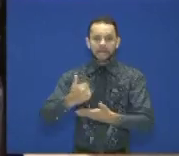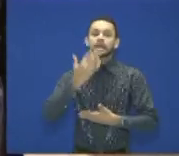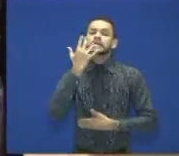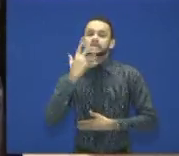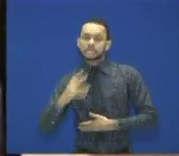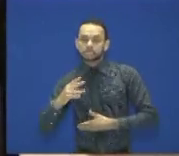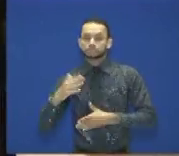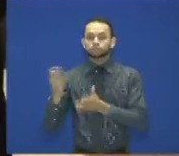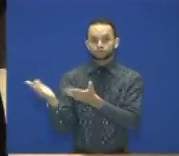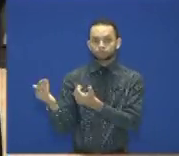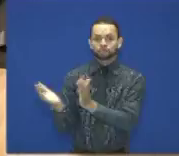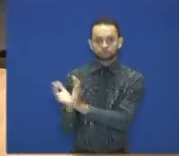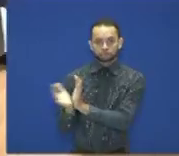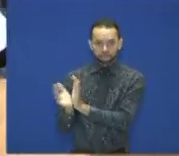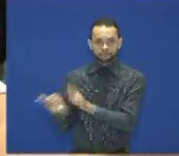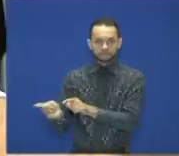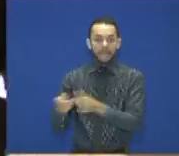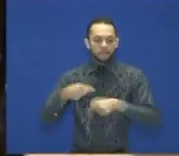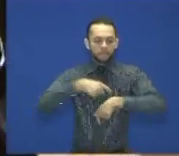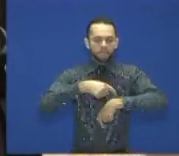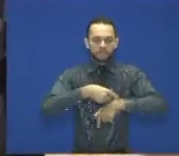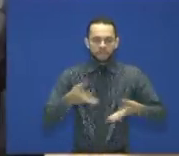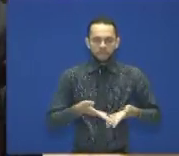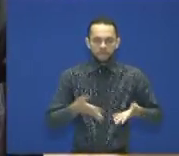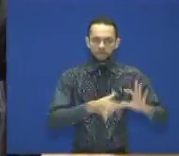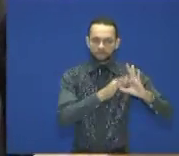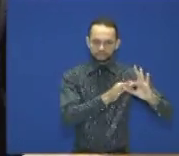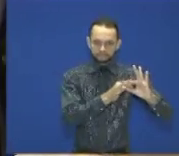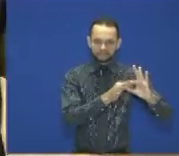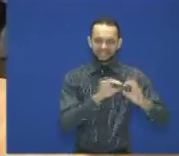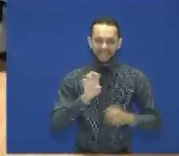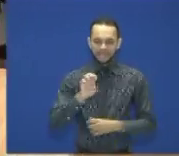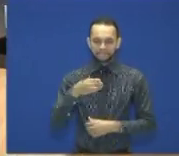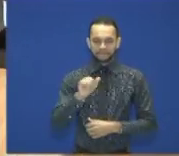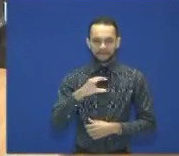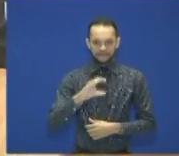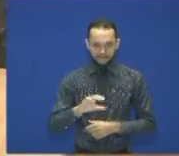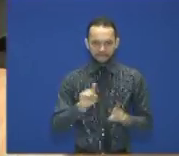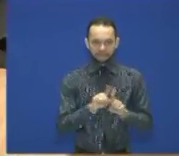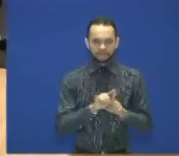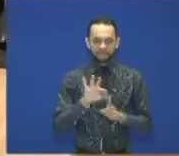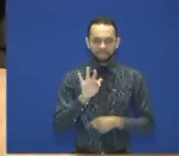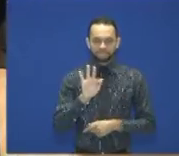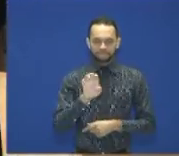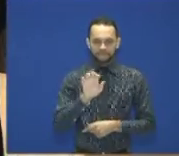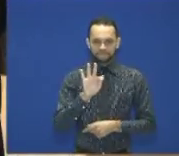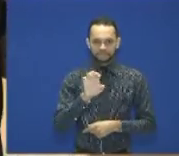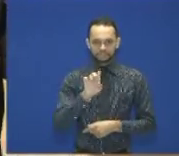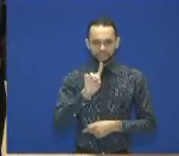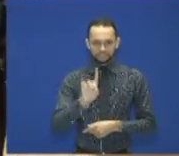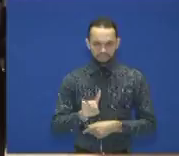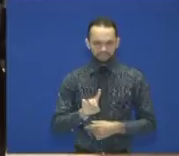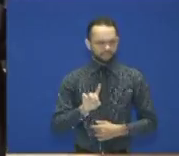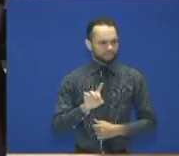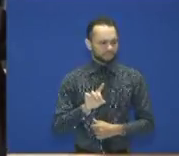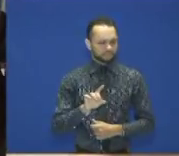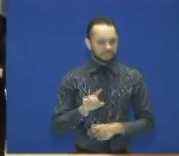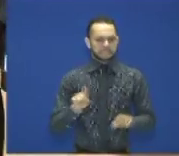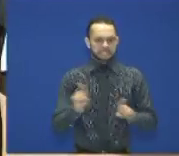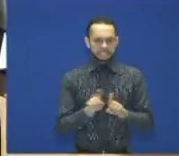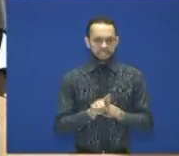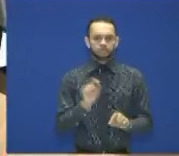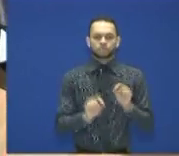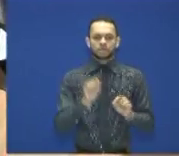É o momento de nos unirmos. EMAC, FEFD, unam-se. Professores, artistas, musicoterapeutas